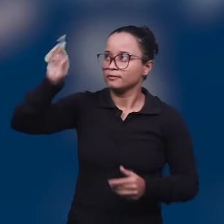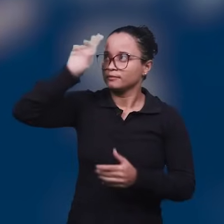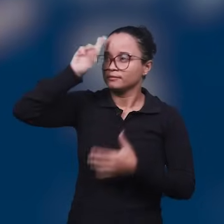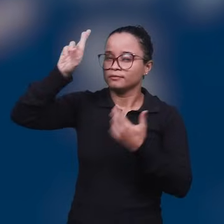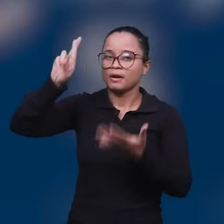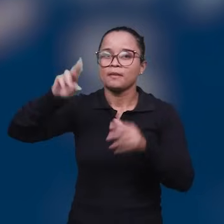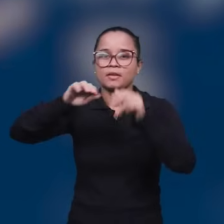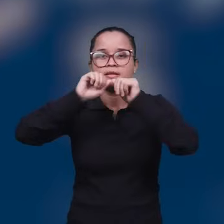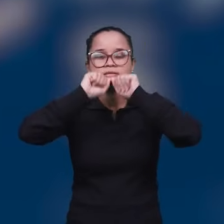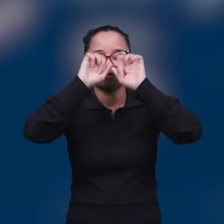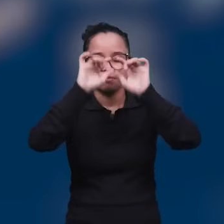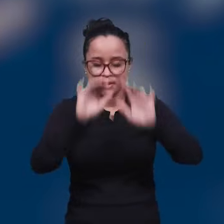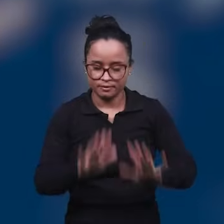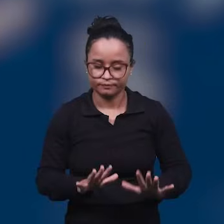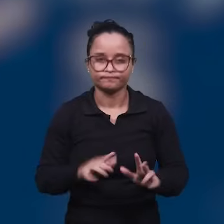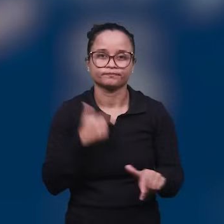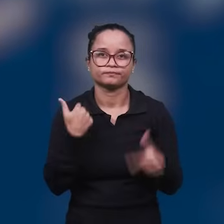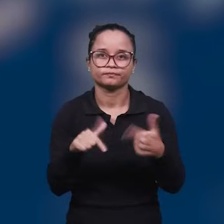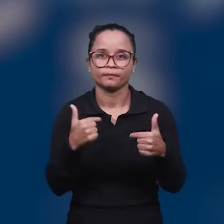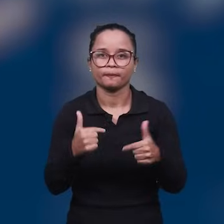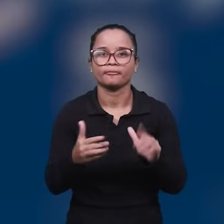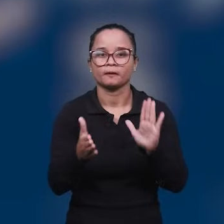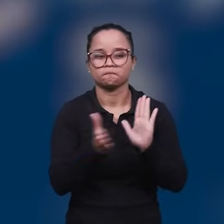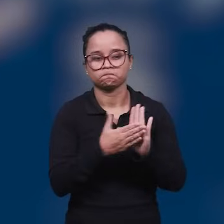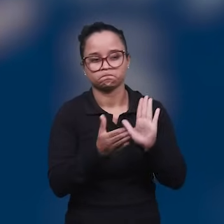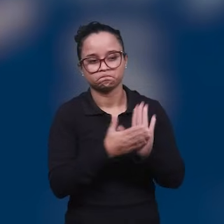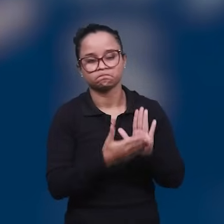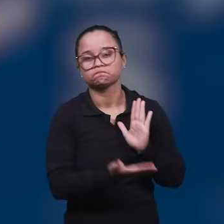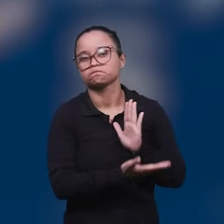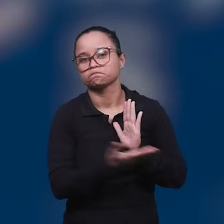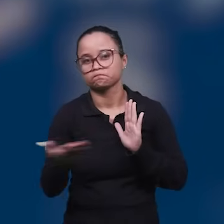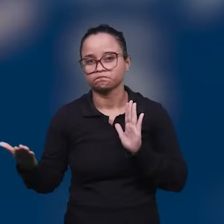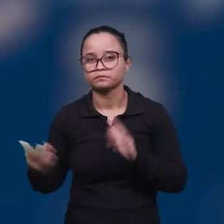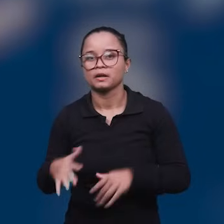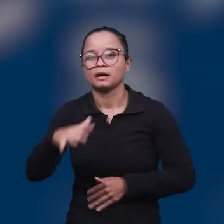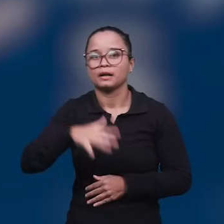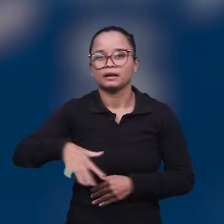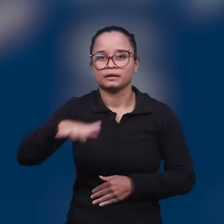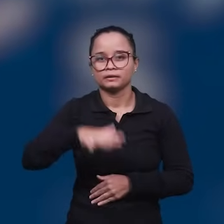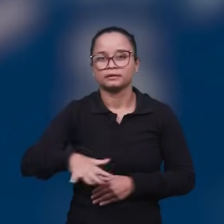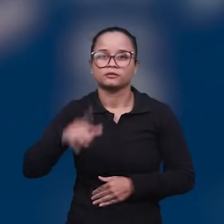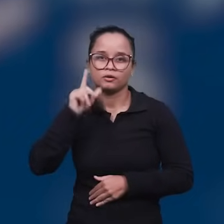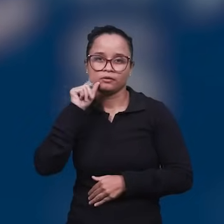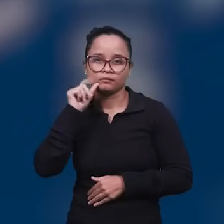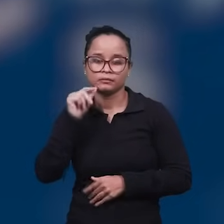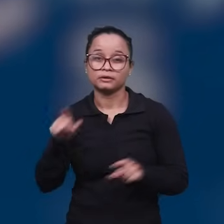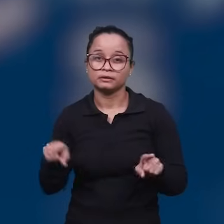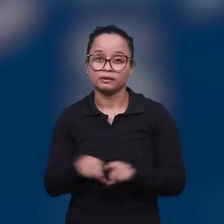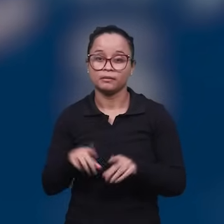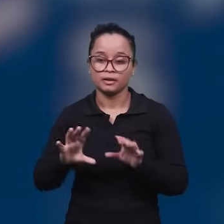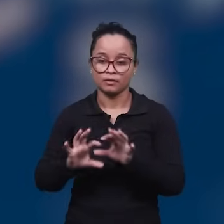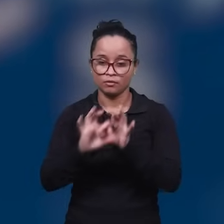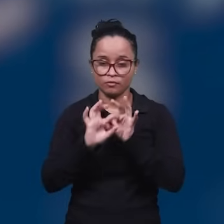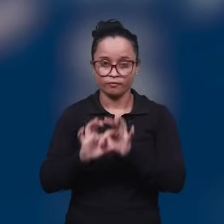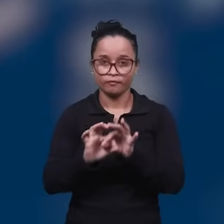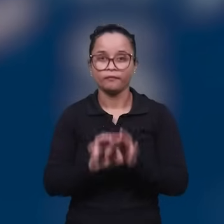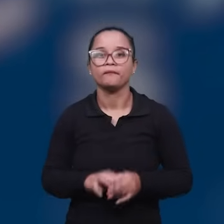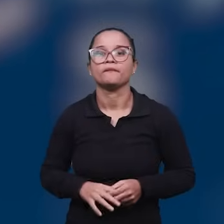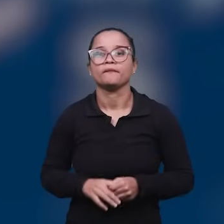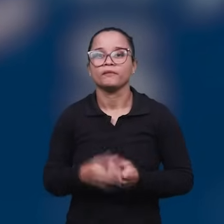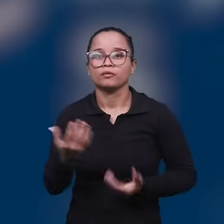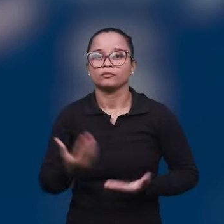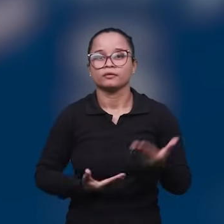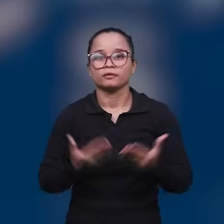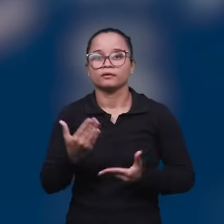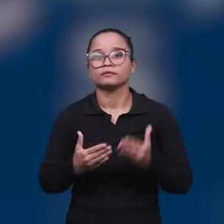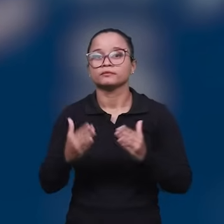até sozinhas para os cultos, pois Deus tem falado ao coração delas. E algumas têm sido usadas para levar as